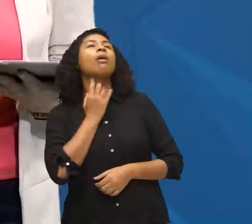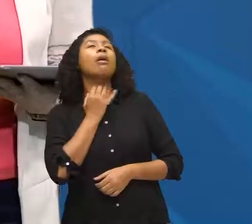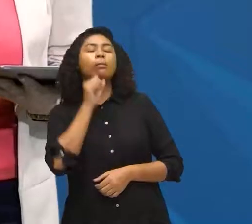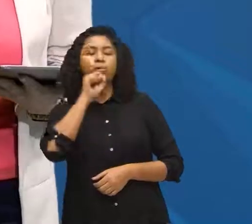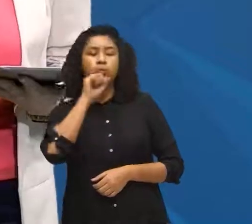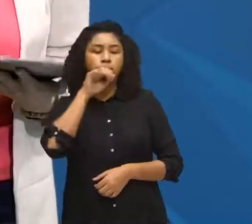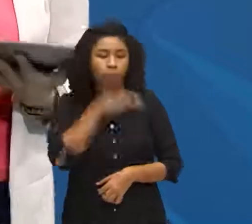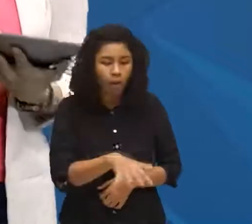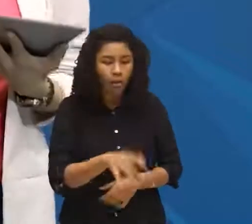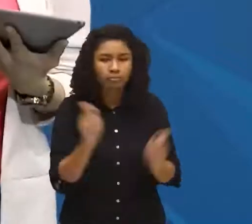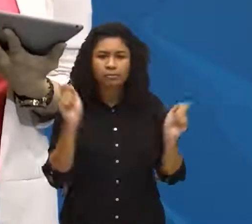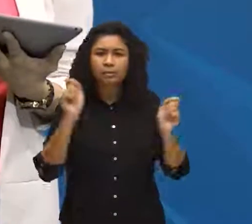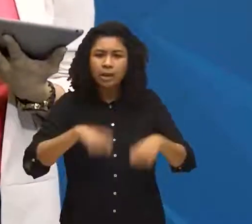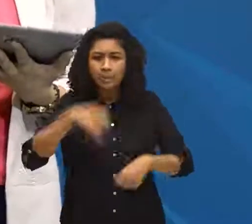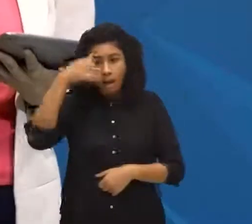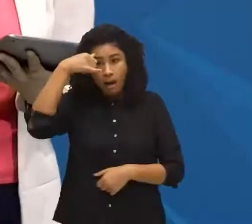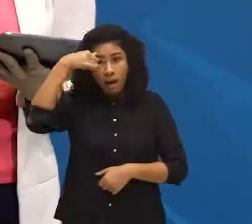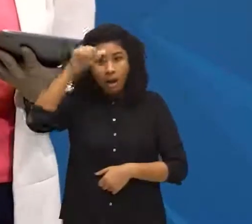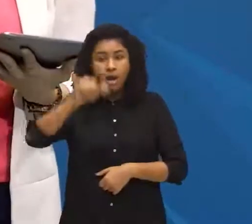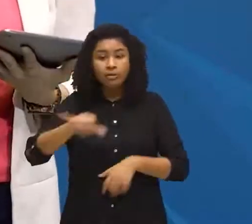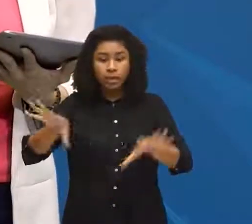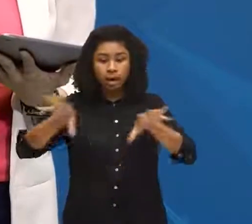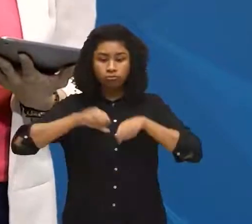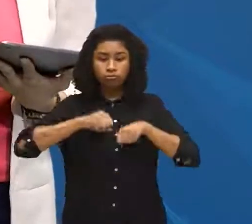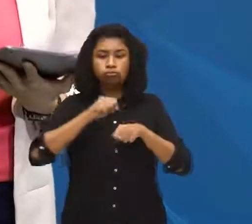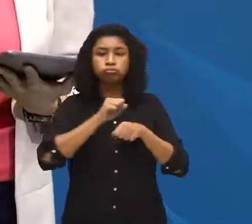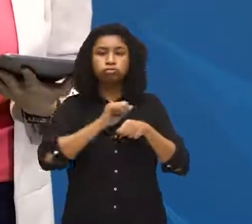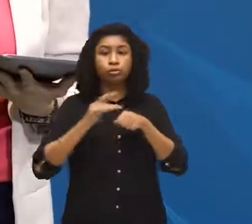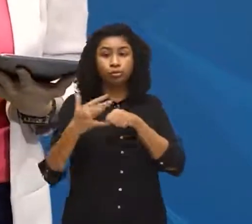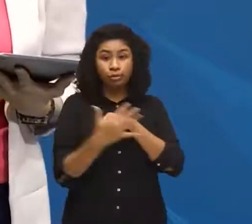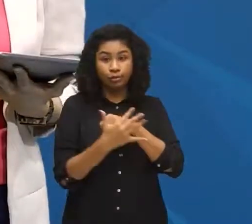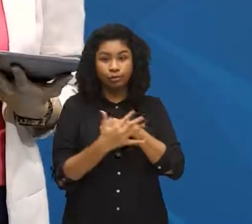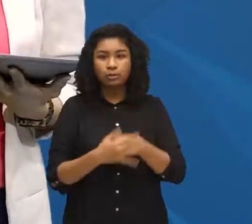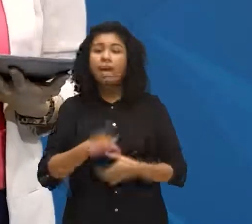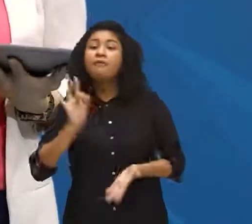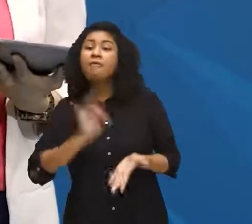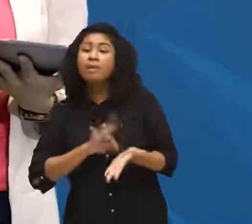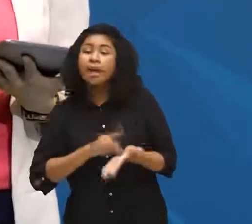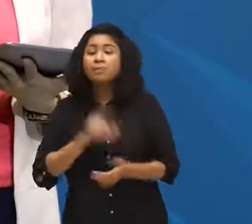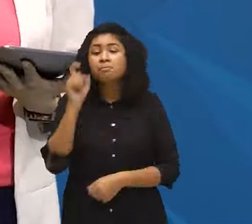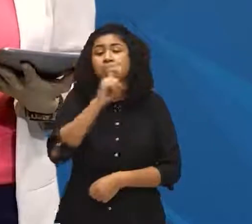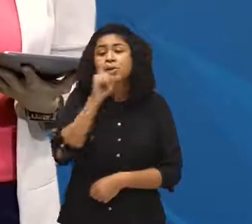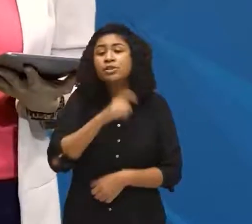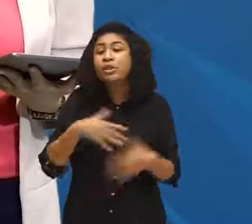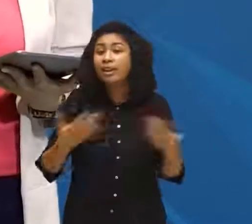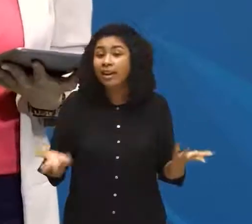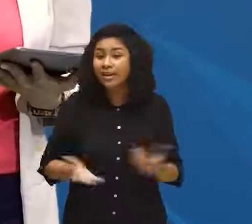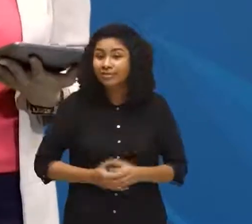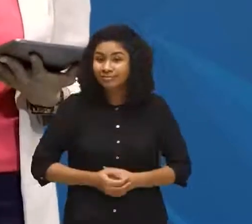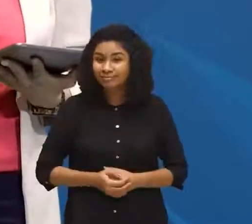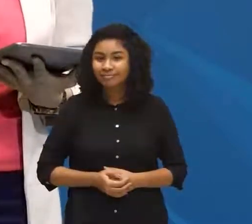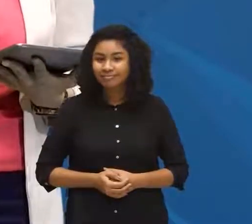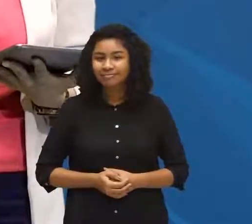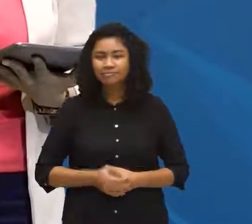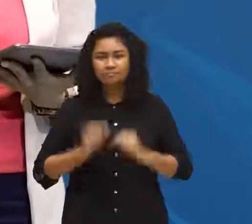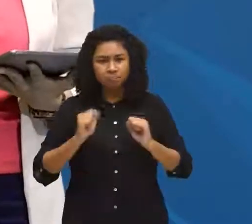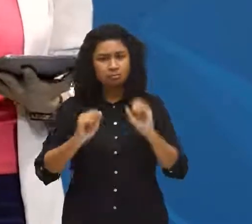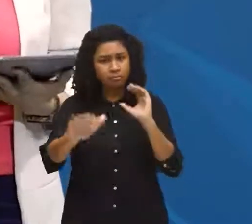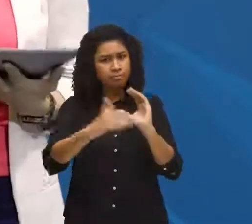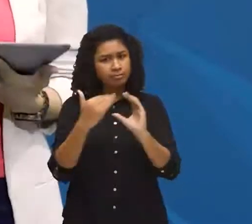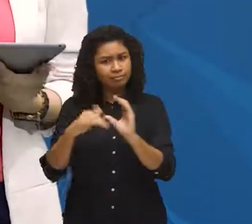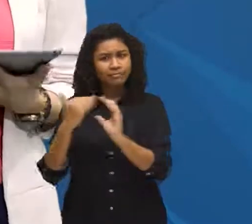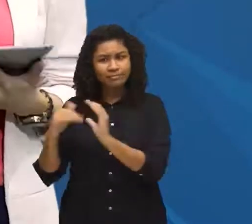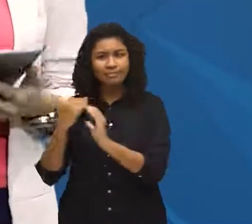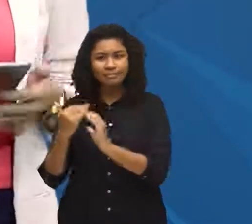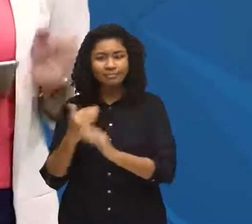mim, fato ou fake? Quem tiver no aplicativo vai ter 10 segundos para responder. Pergunta na tela e daqui a pouquinho a gente